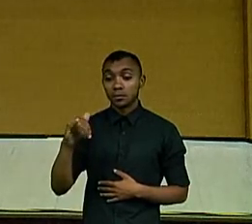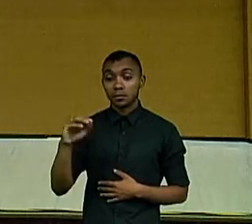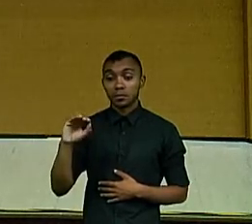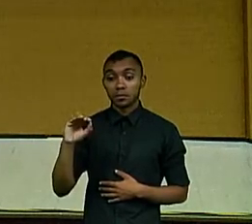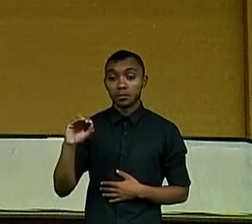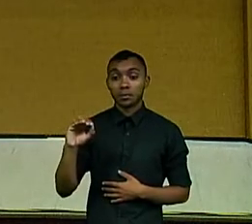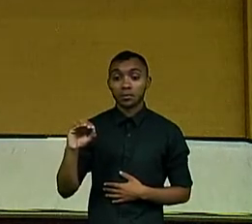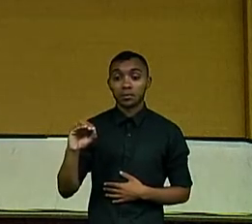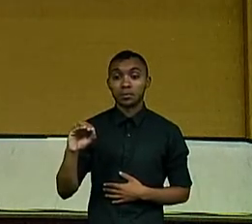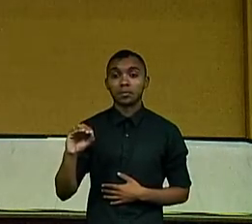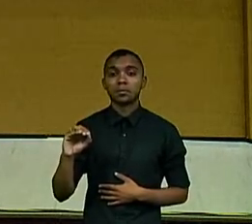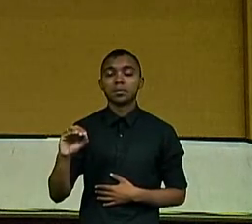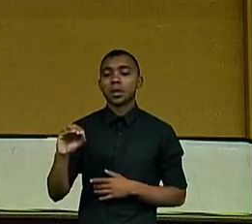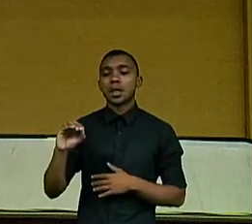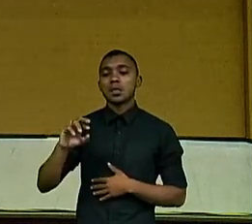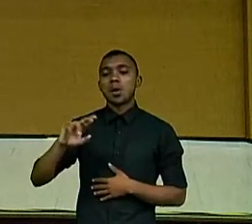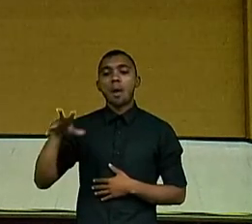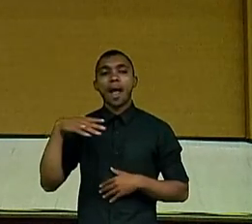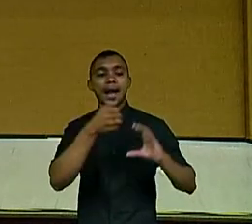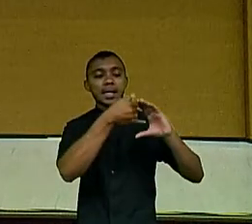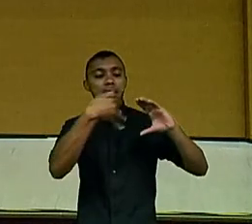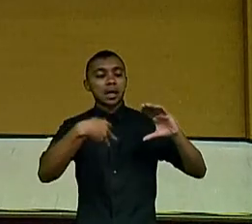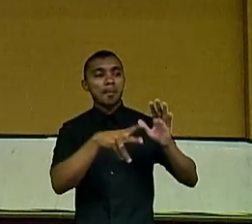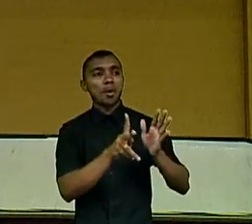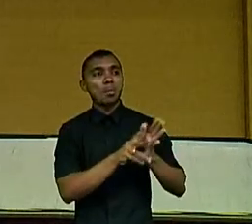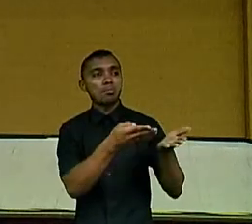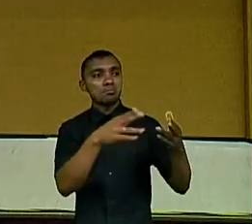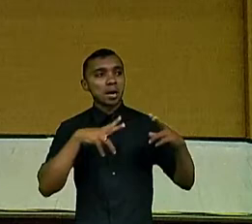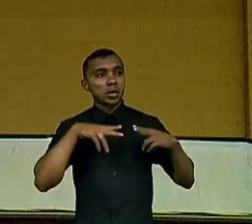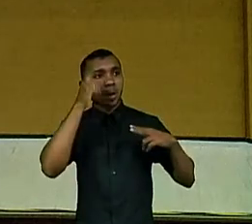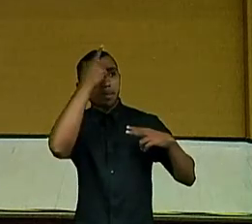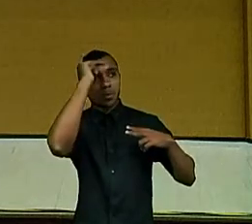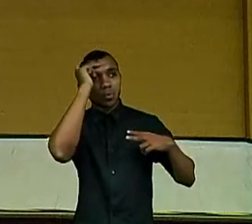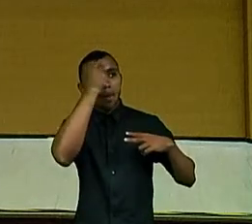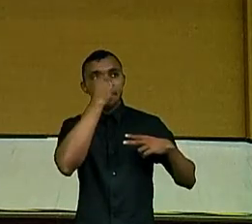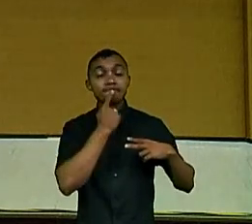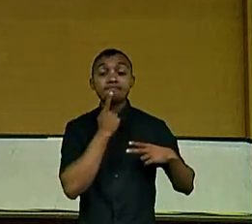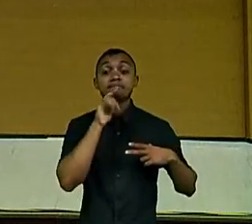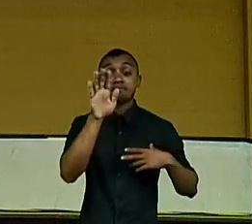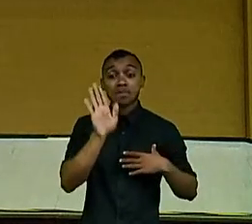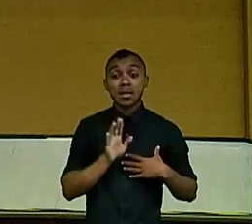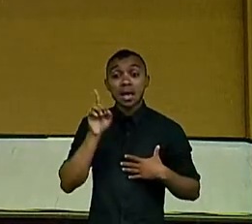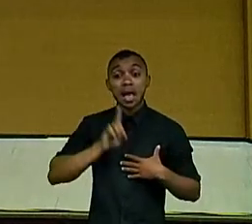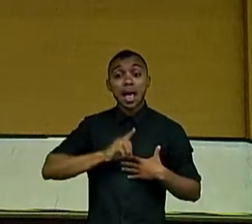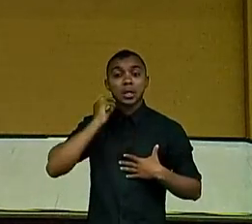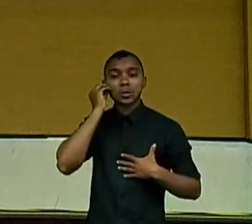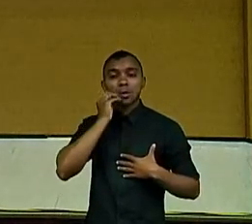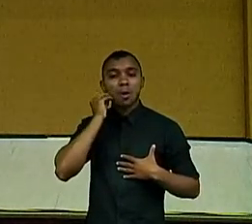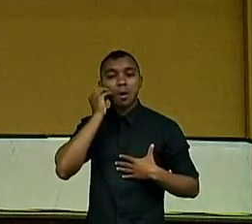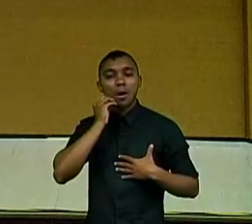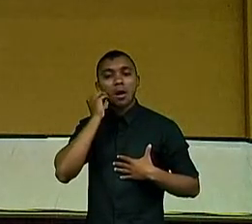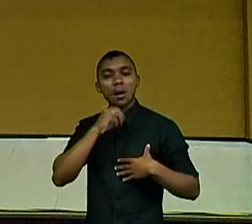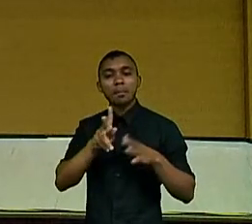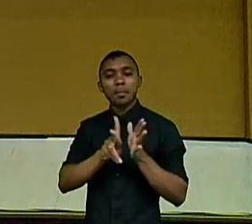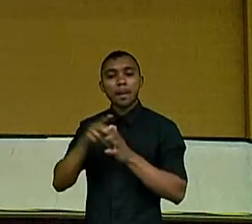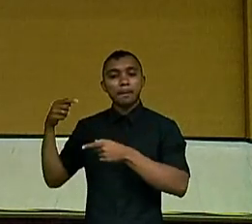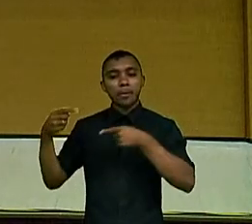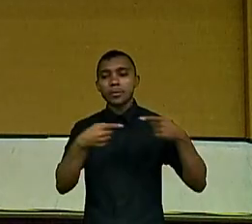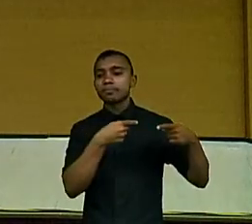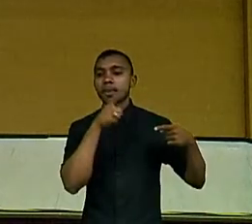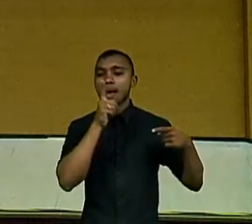no perfil em si da pessoa mas a trajetória política rápida meteorica